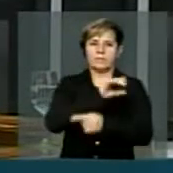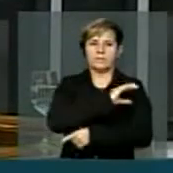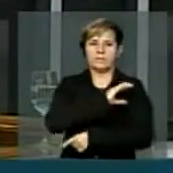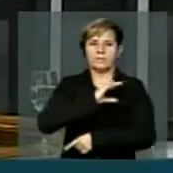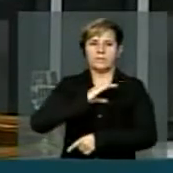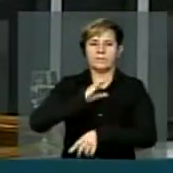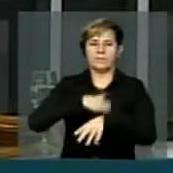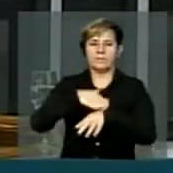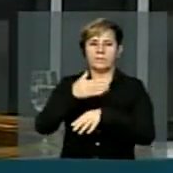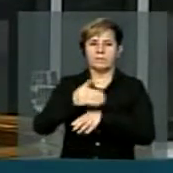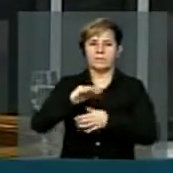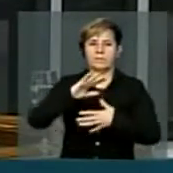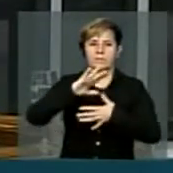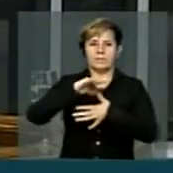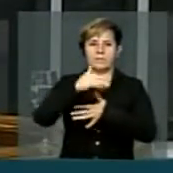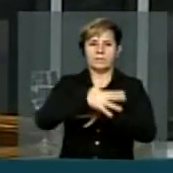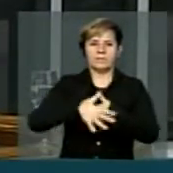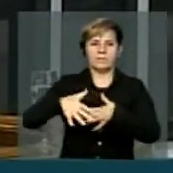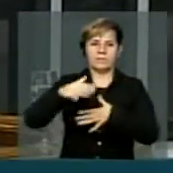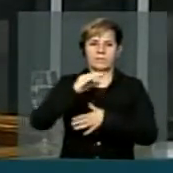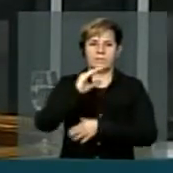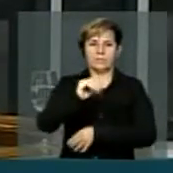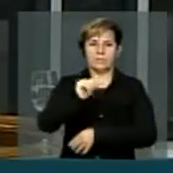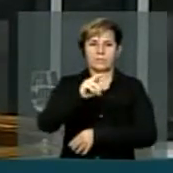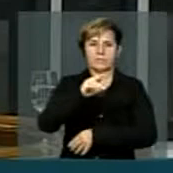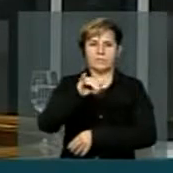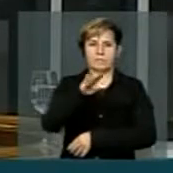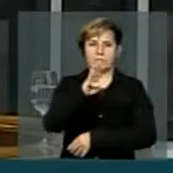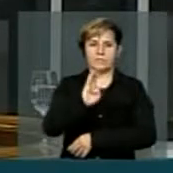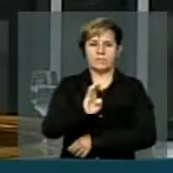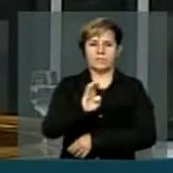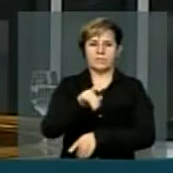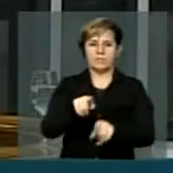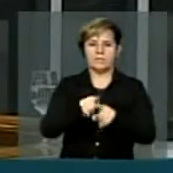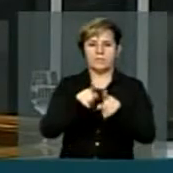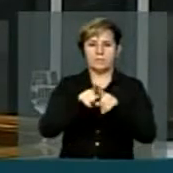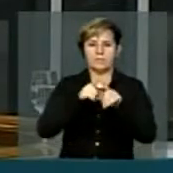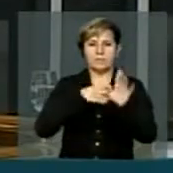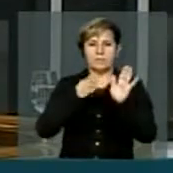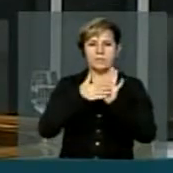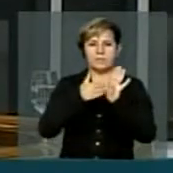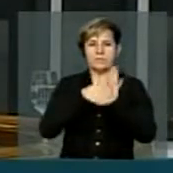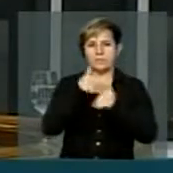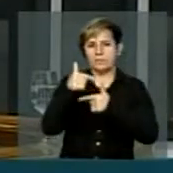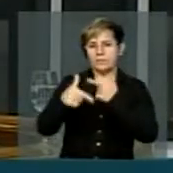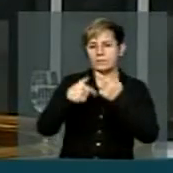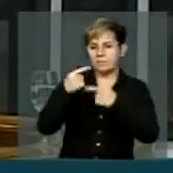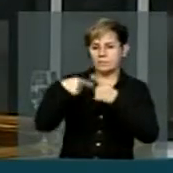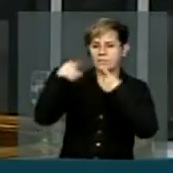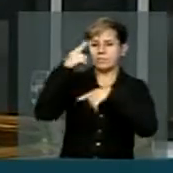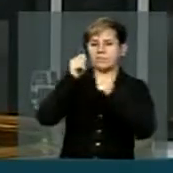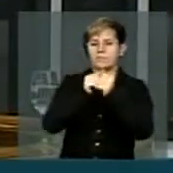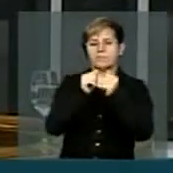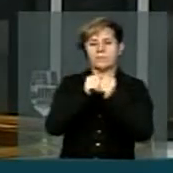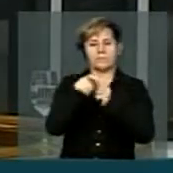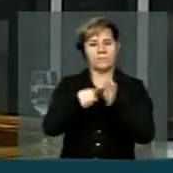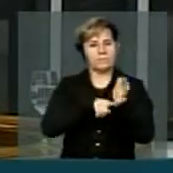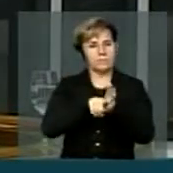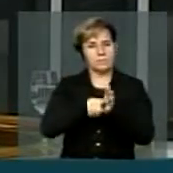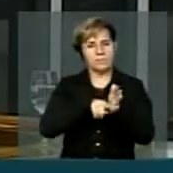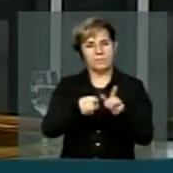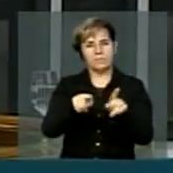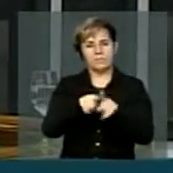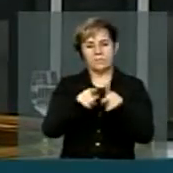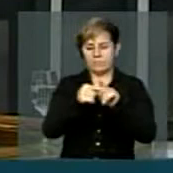na América Latina e Caribe, com o propósito fundamental de desenvolver ações, avaliando-as e